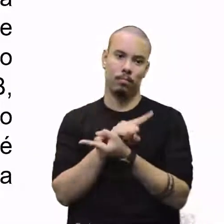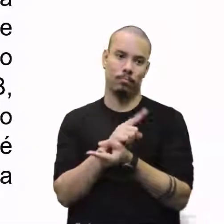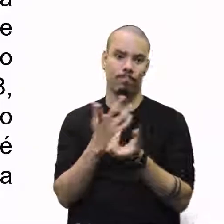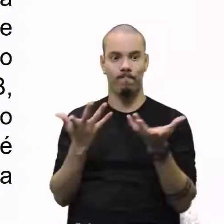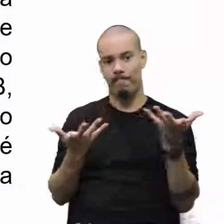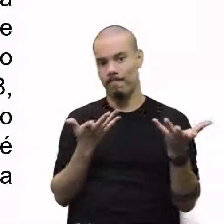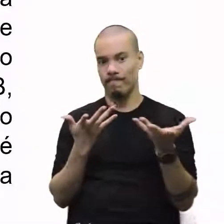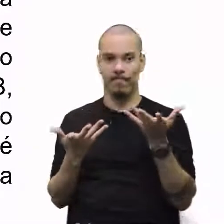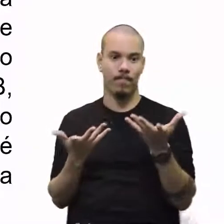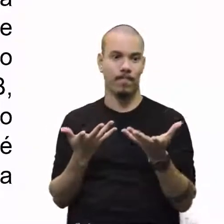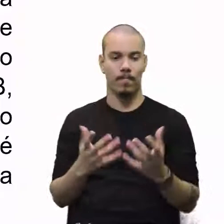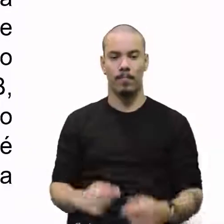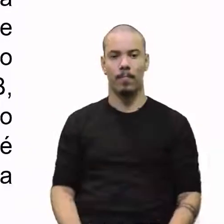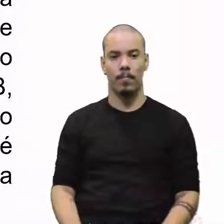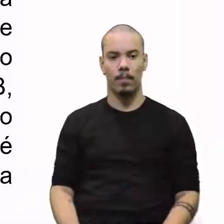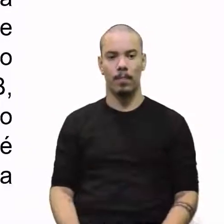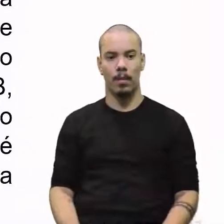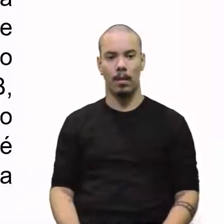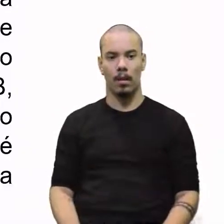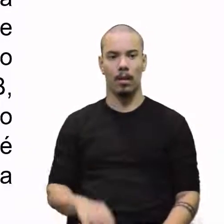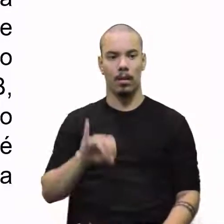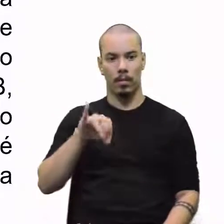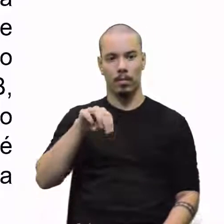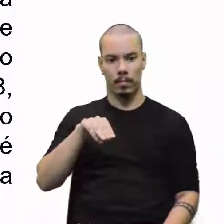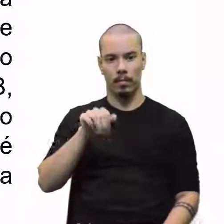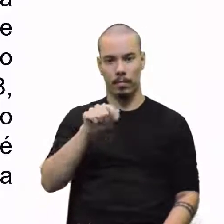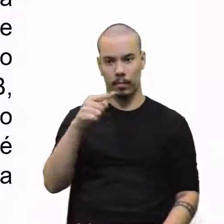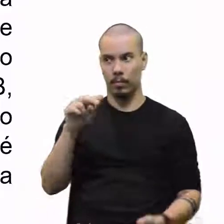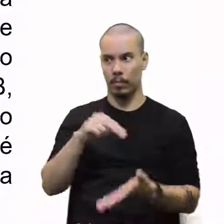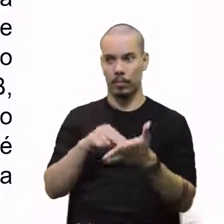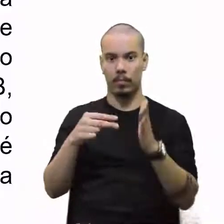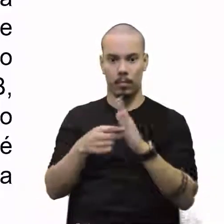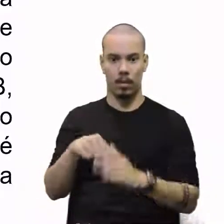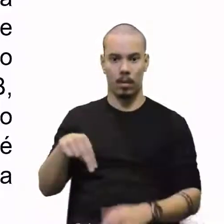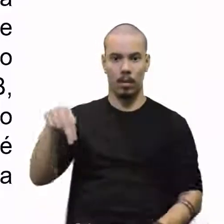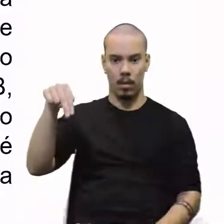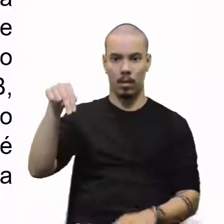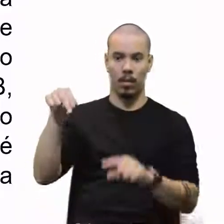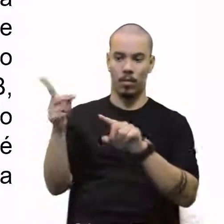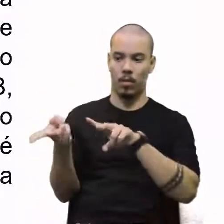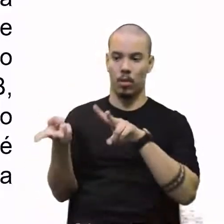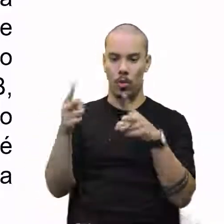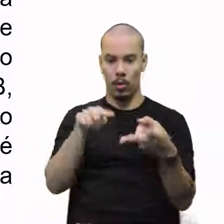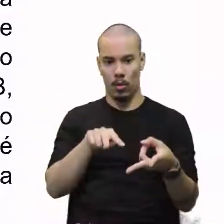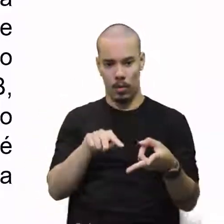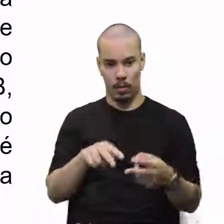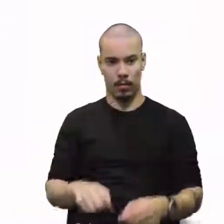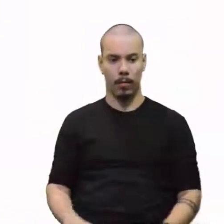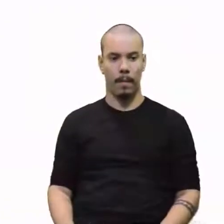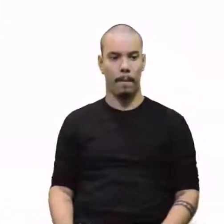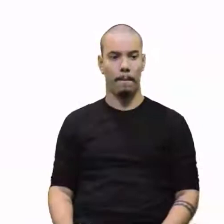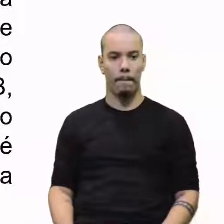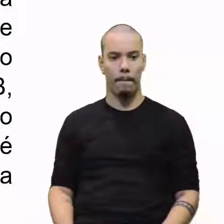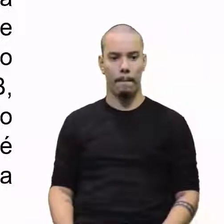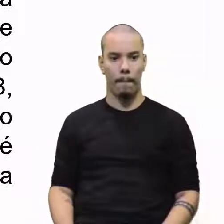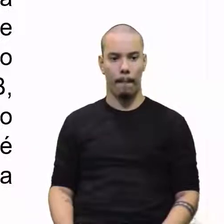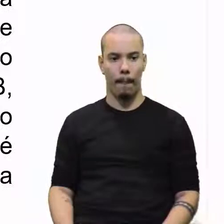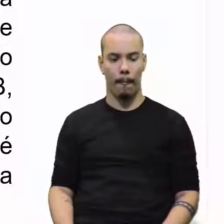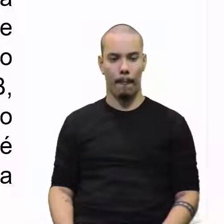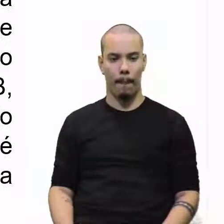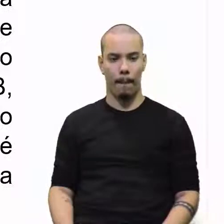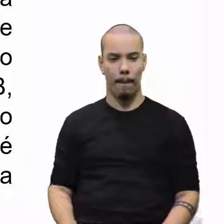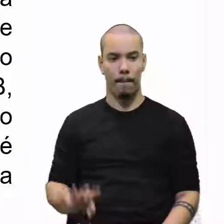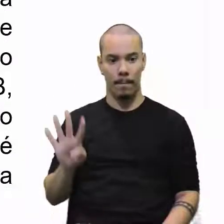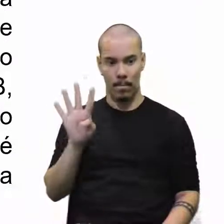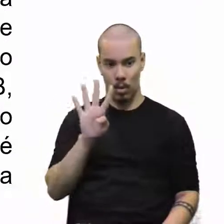o ímã é norte, e aí vai acontecer agora a troca, né? Diferente. Vamos ver a 4.